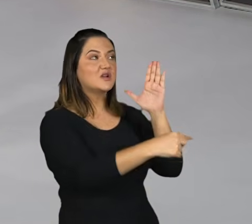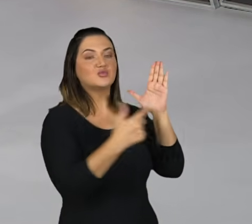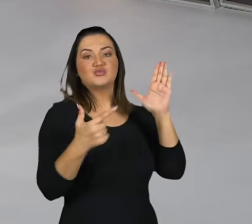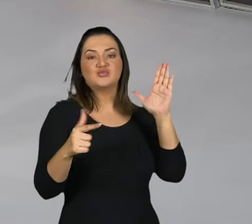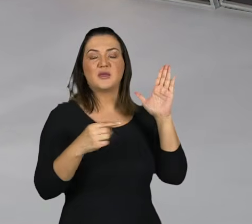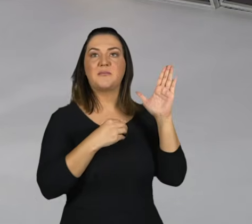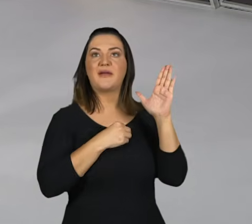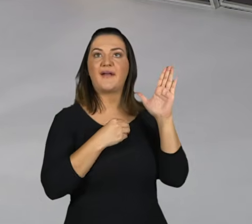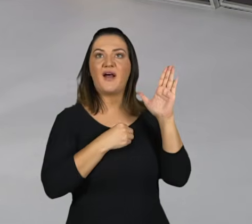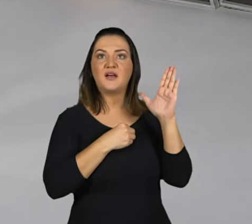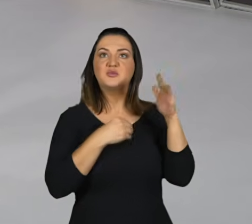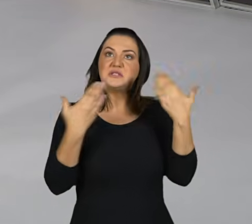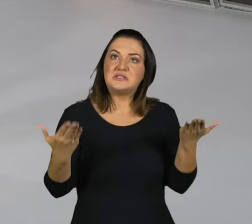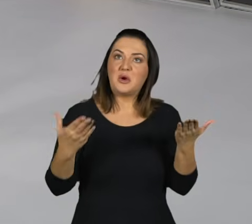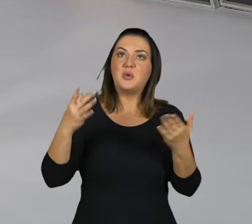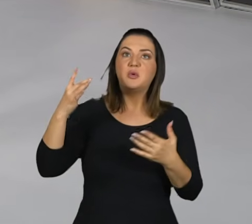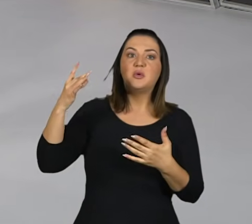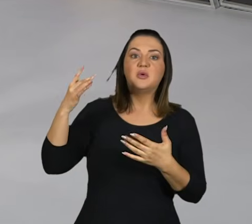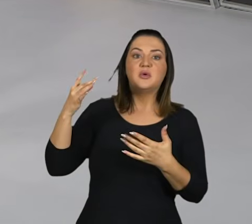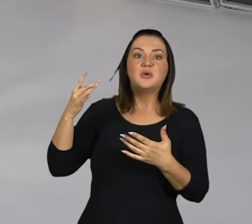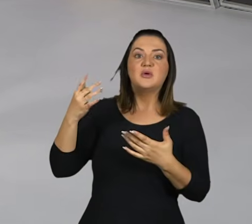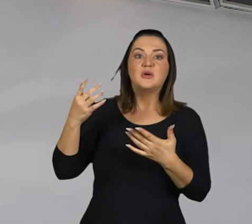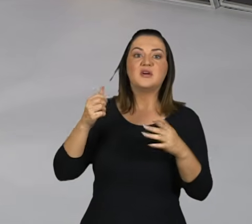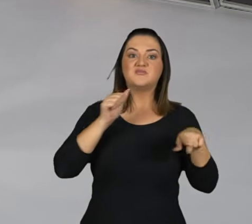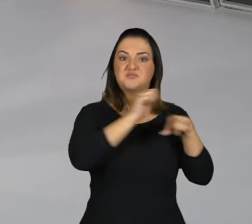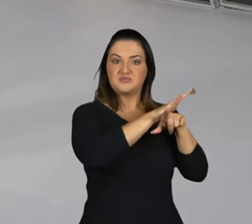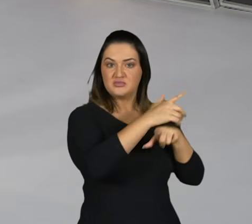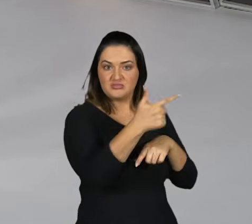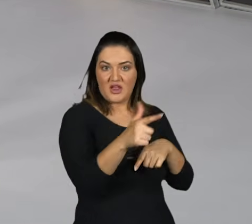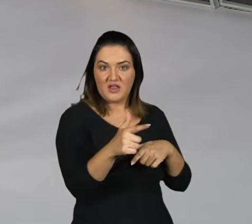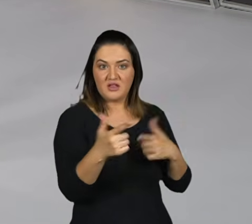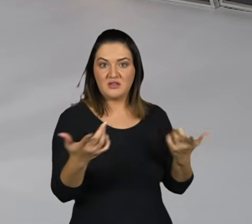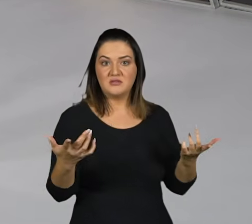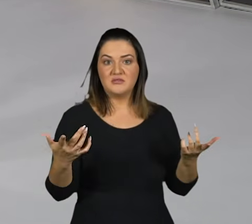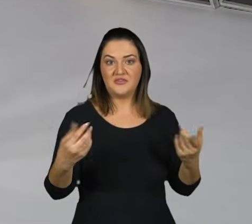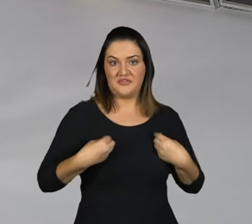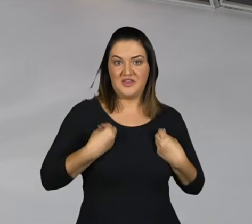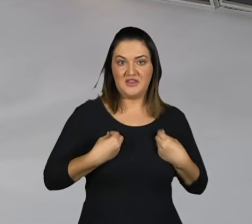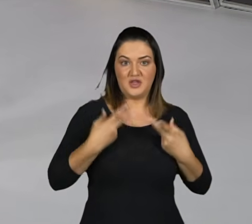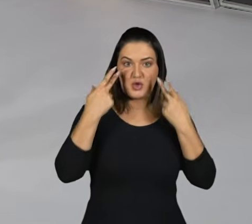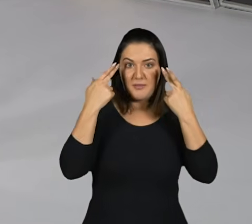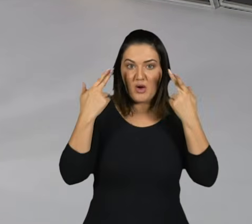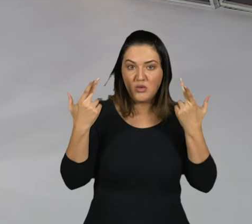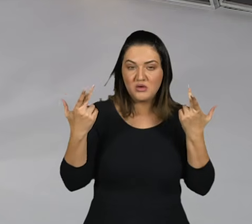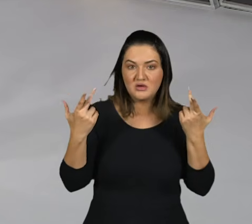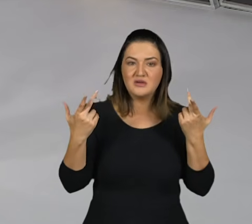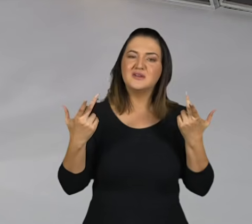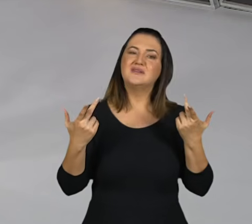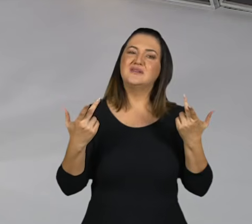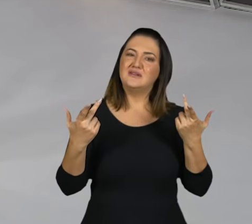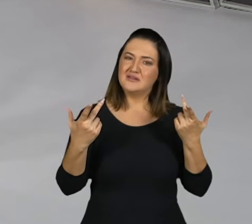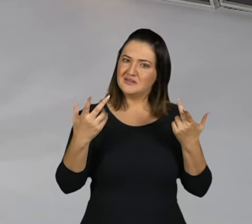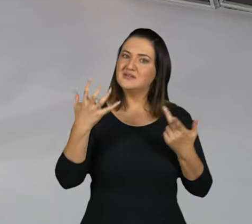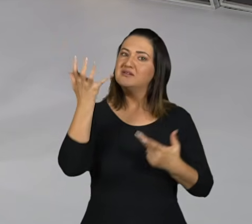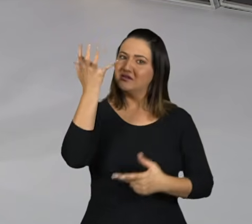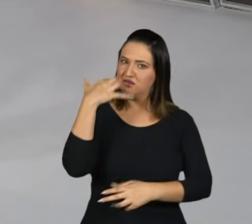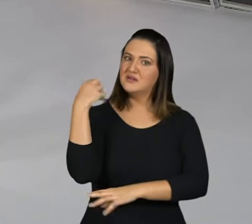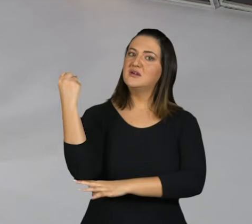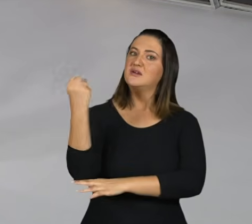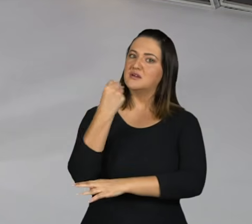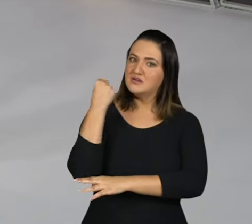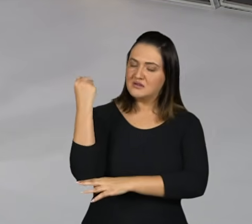Santo? Então eu vou anulando a obra, a ação do Espírito Santo. É muito sério isso. Você